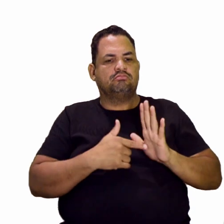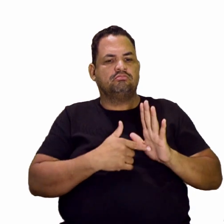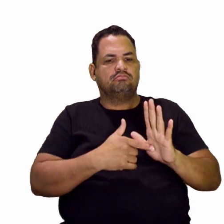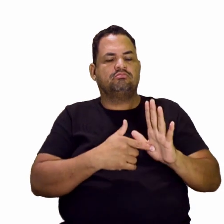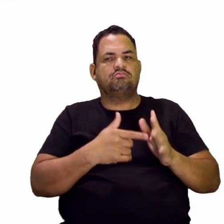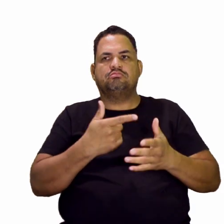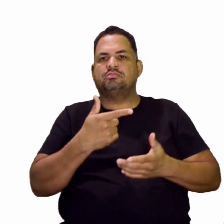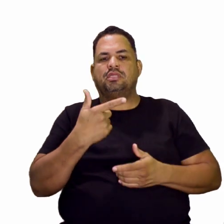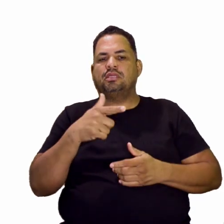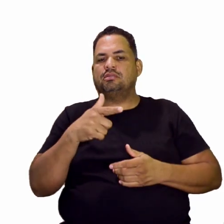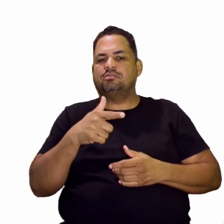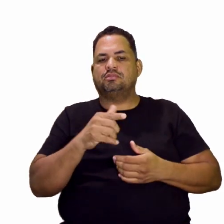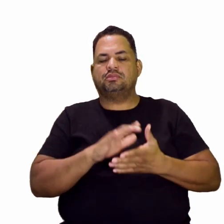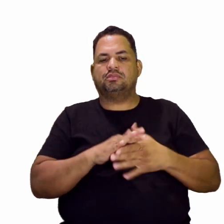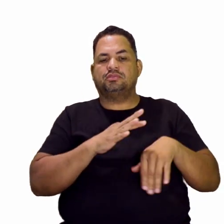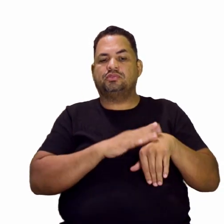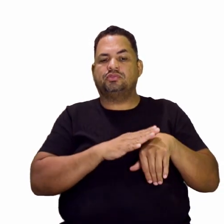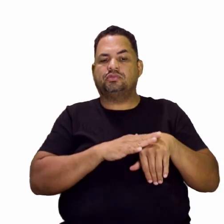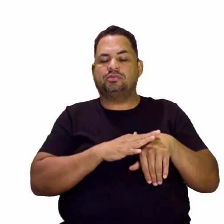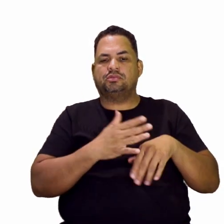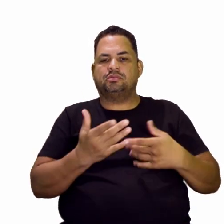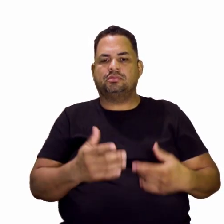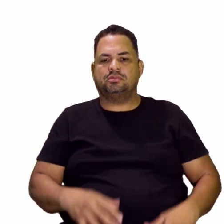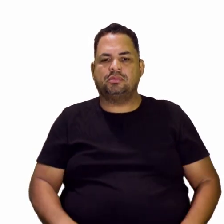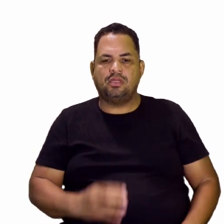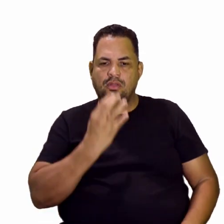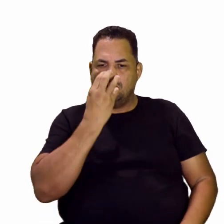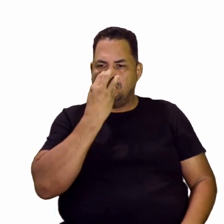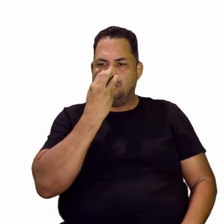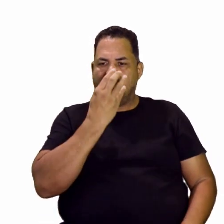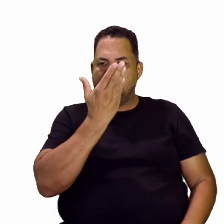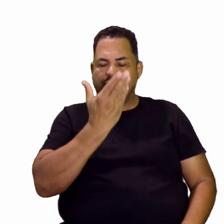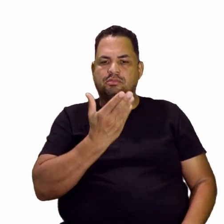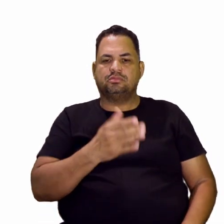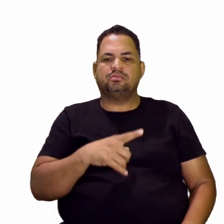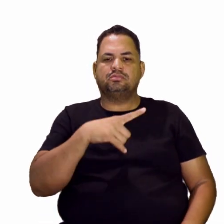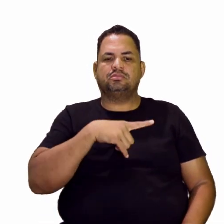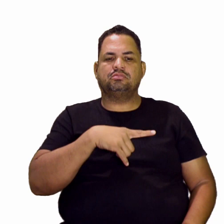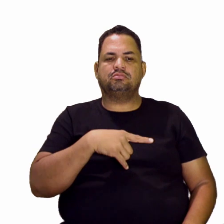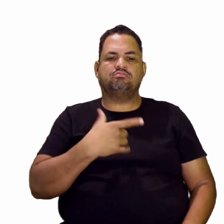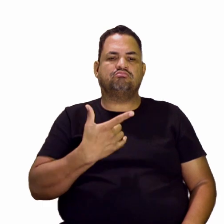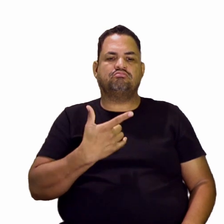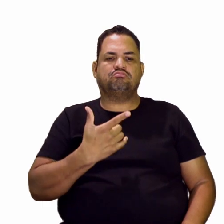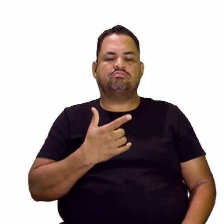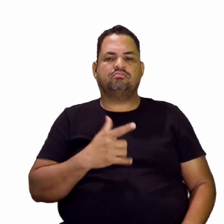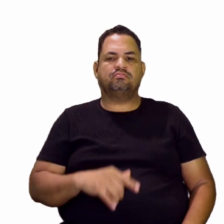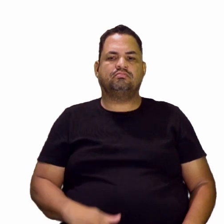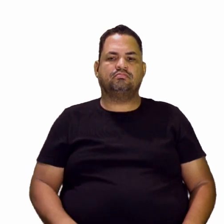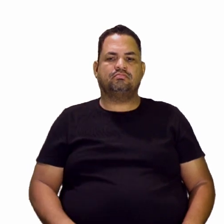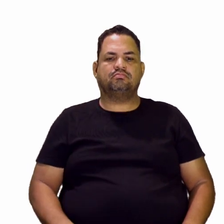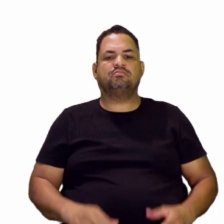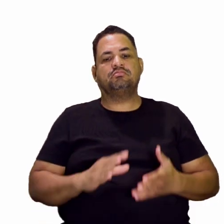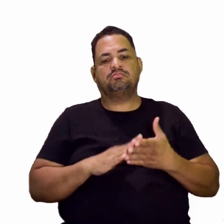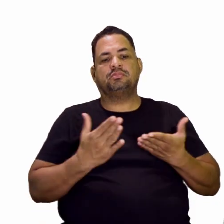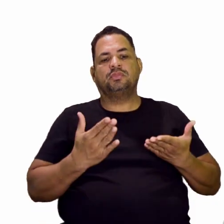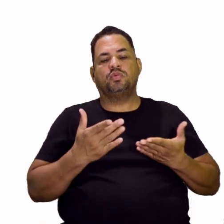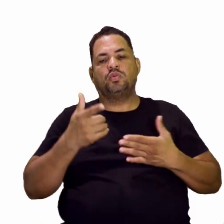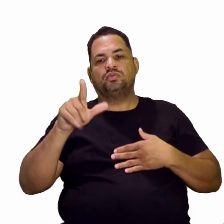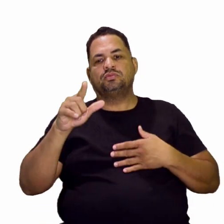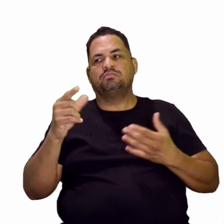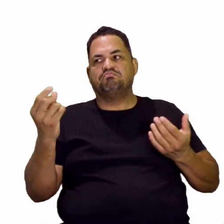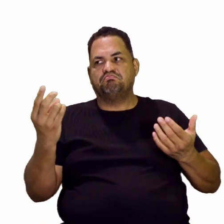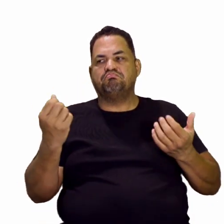apresentar outras doenças associadas. Aqueles cachorros que têm outras doenças associadas, automaticamente eles vão estar mais